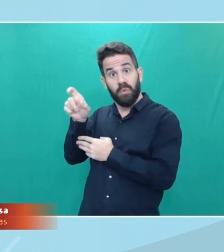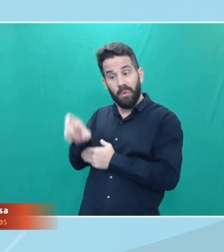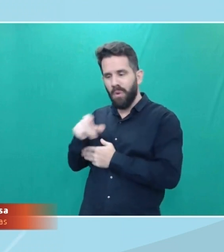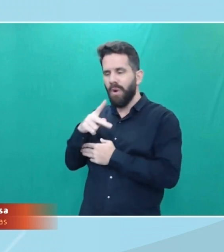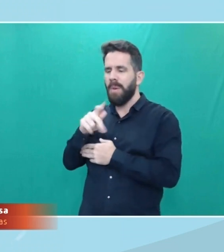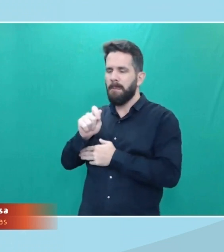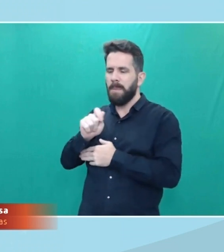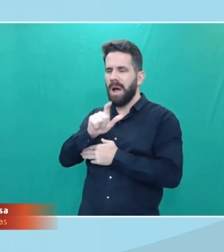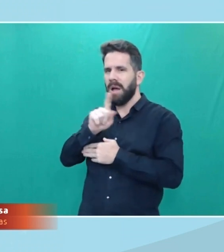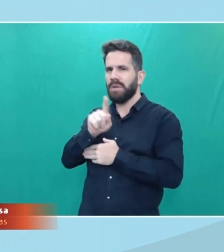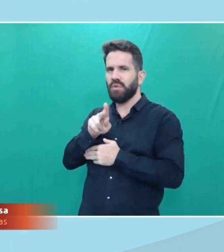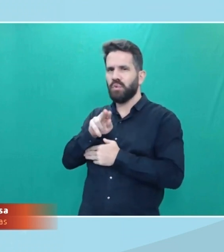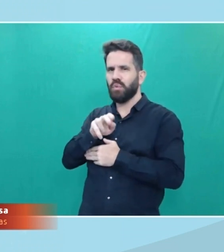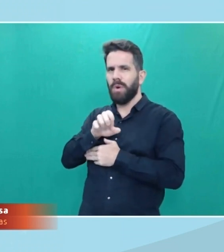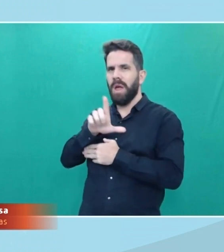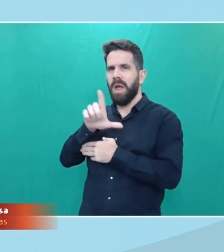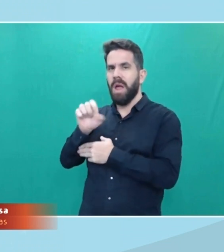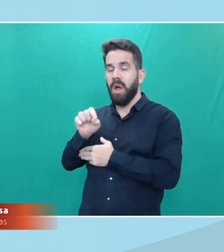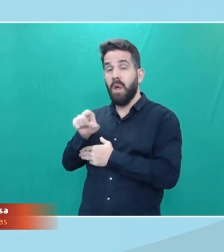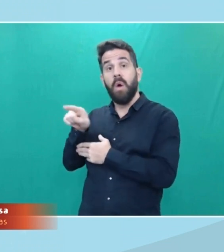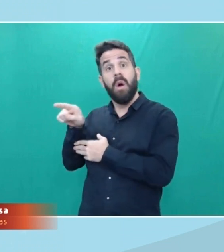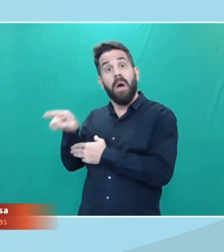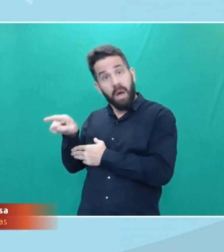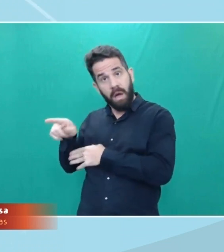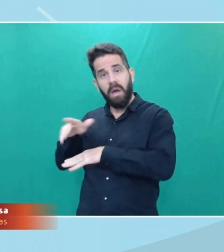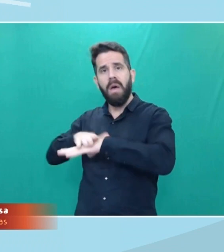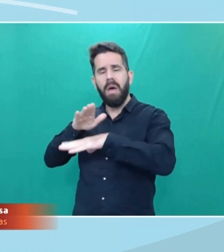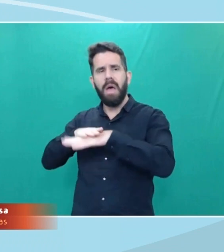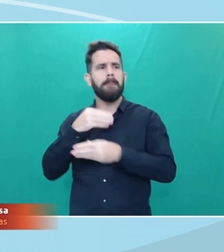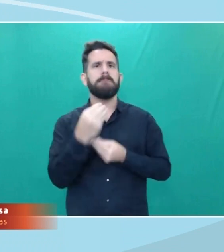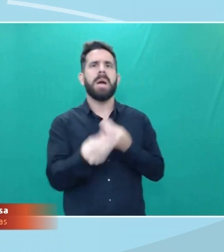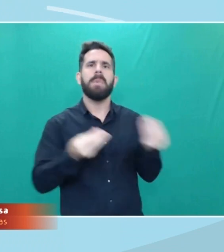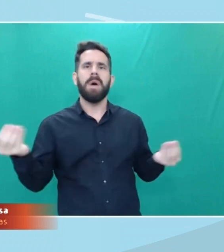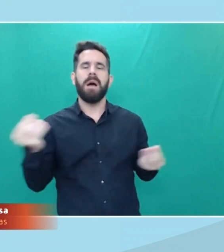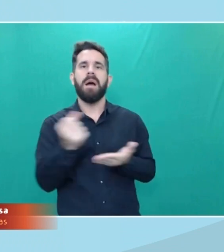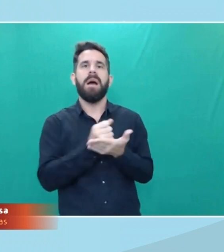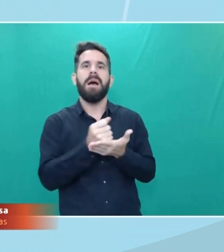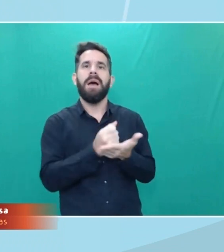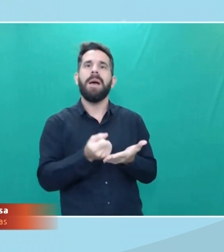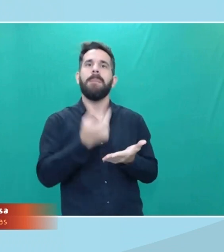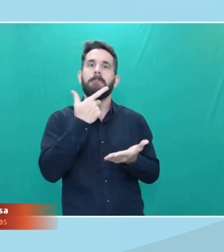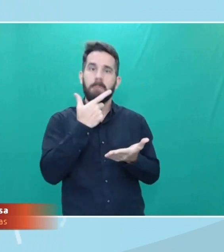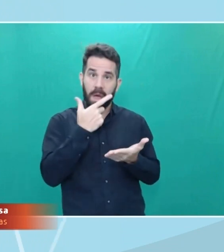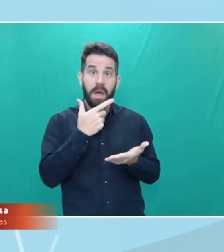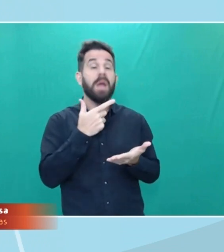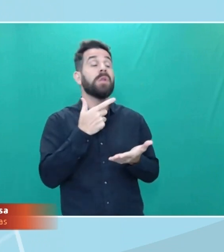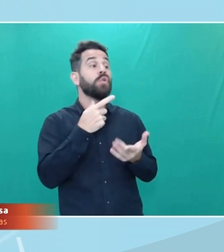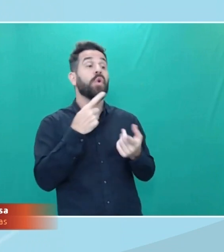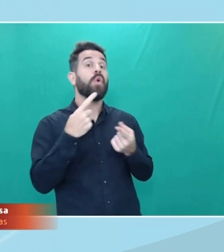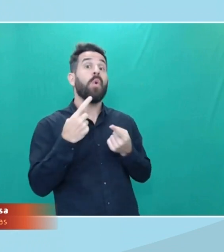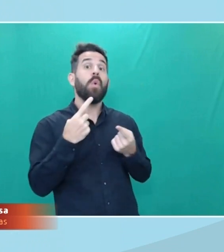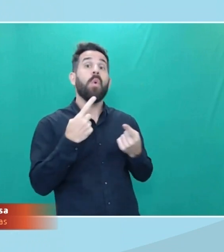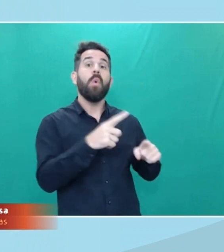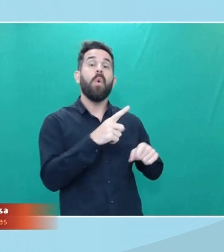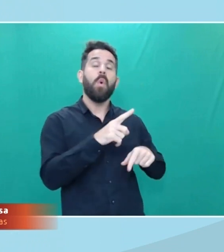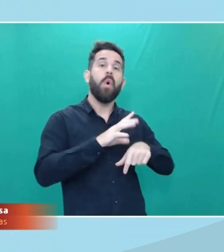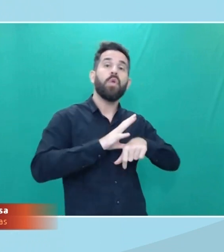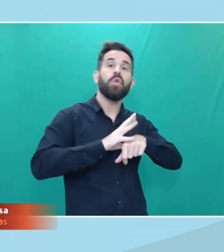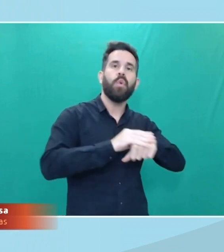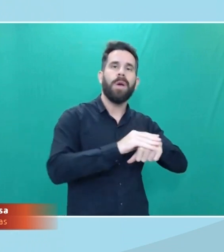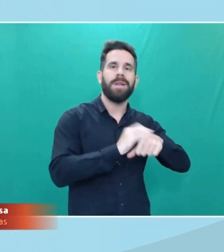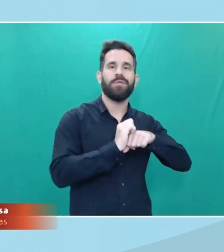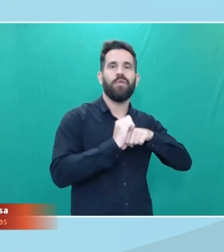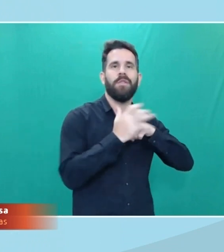para comunidades indígenas no tratamento da Covid-19 e não da malária. 2 anos depois, em julho do ano